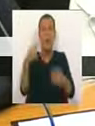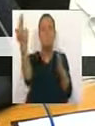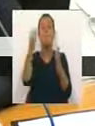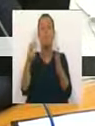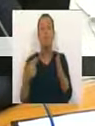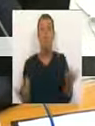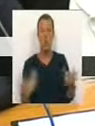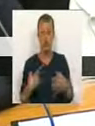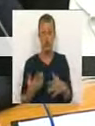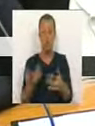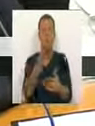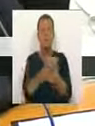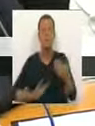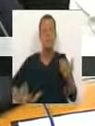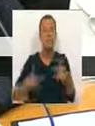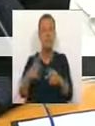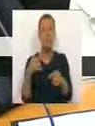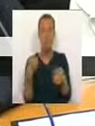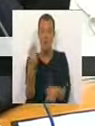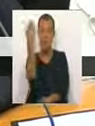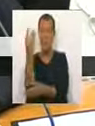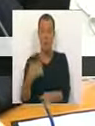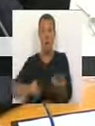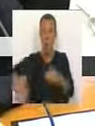pintura rupestre, que é um património de